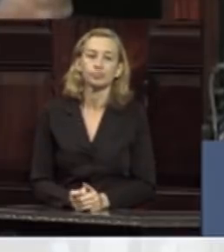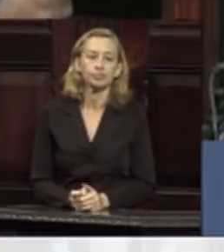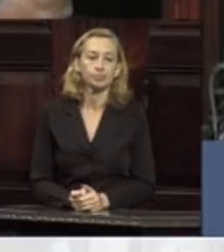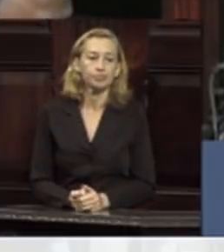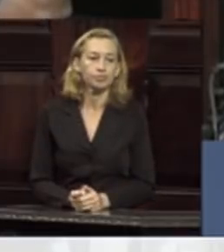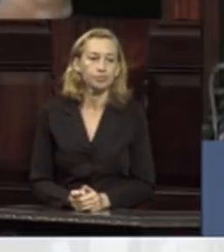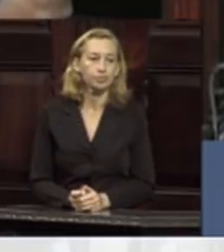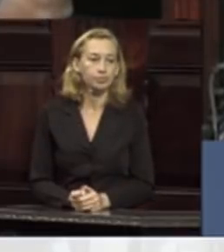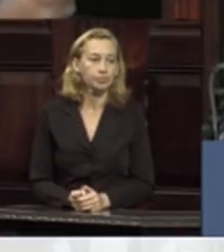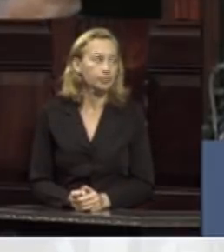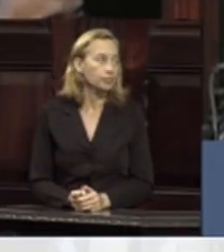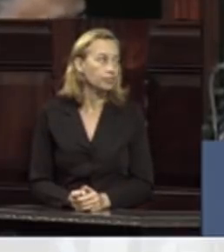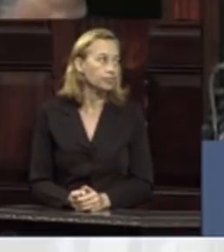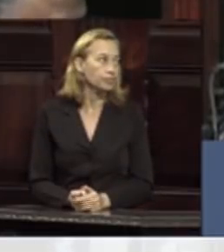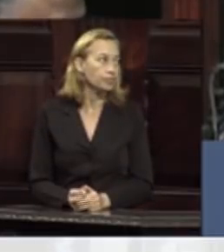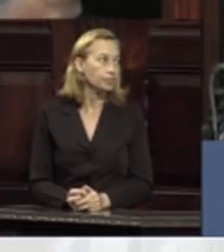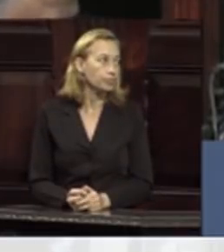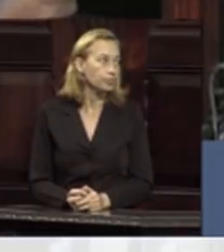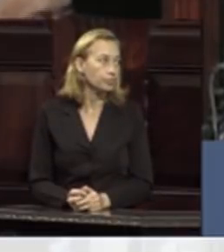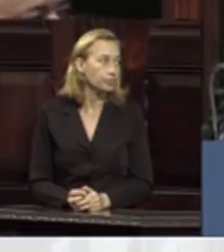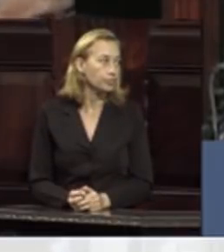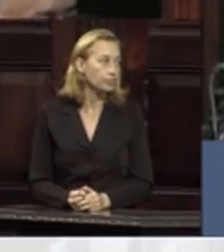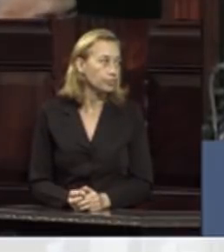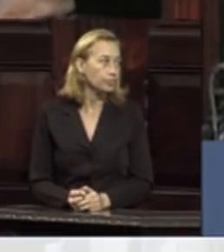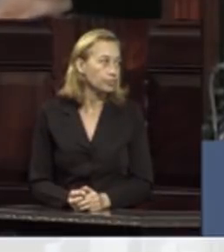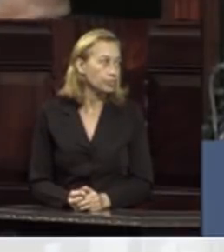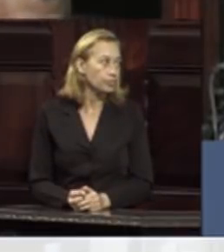Com os pareceres emitidos,